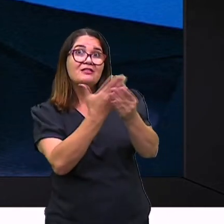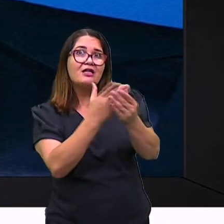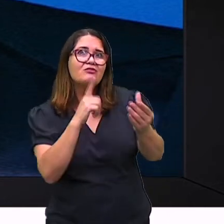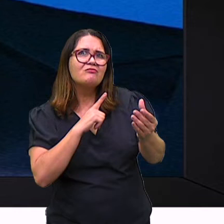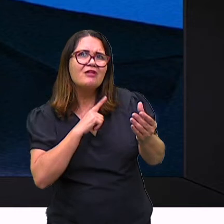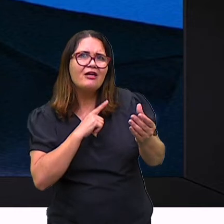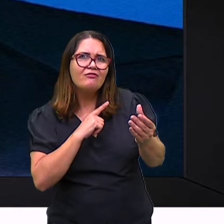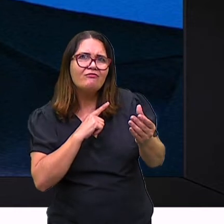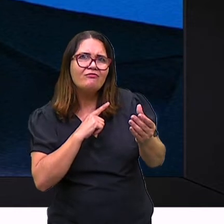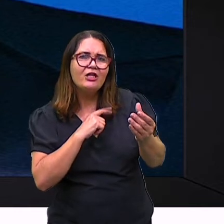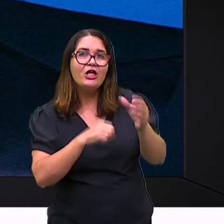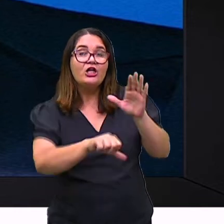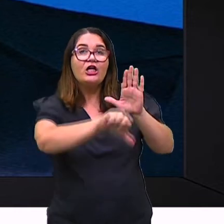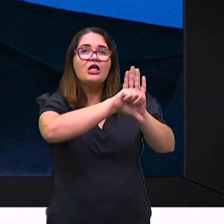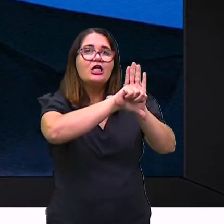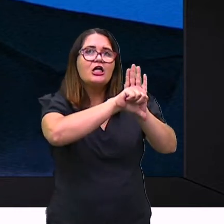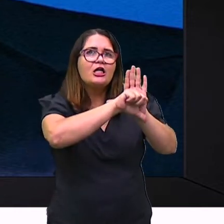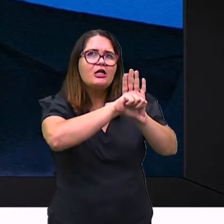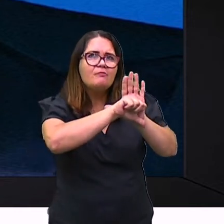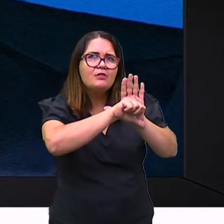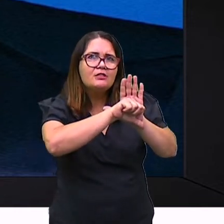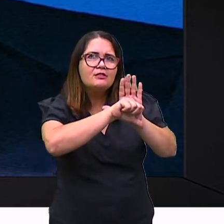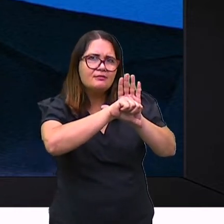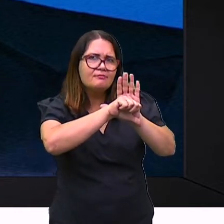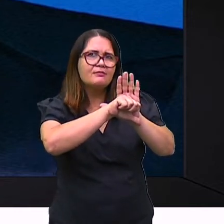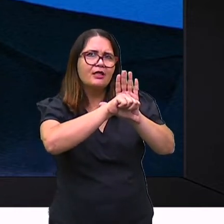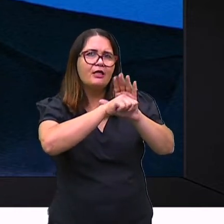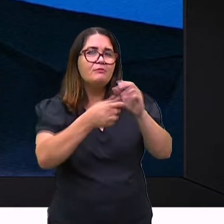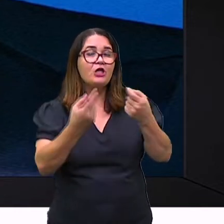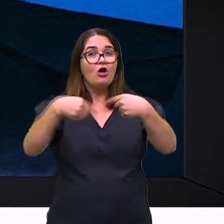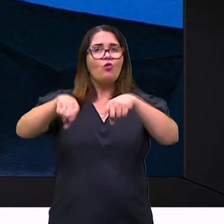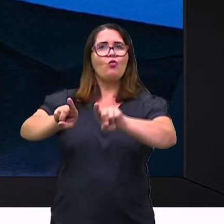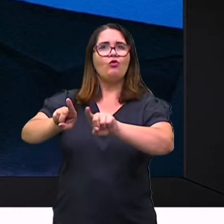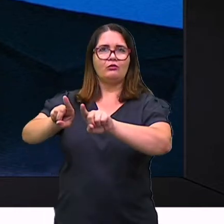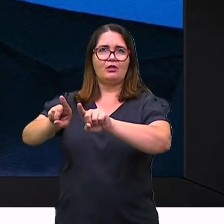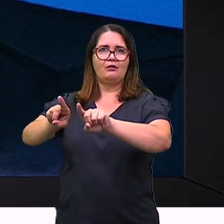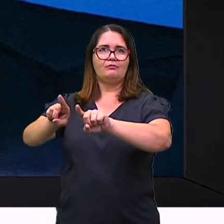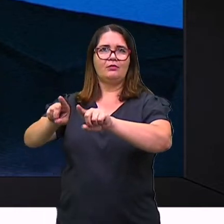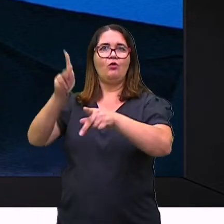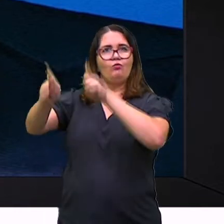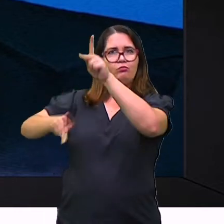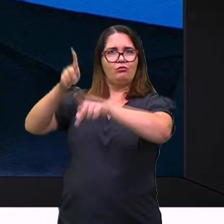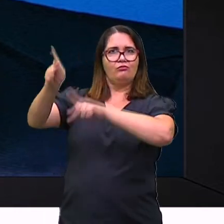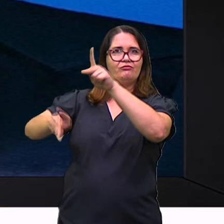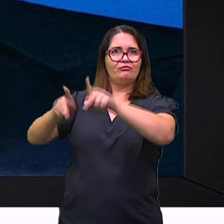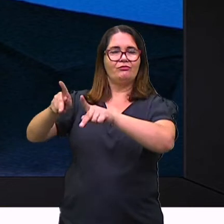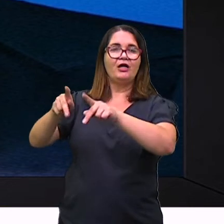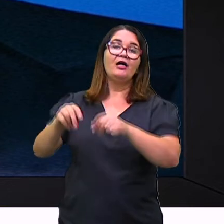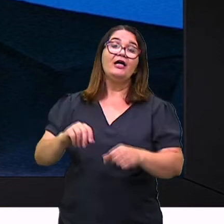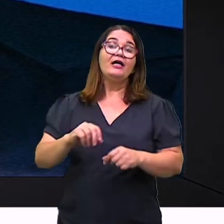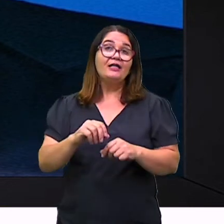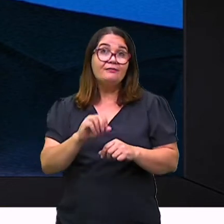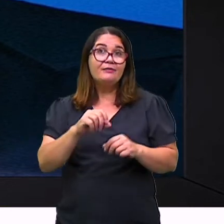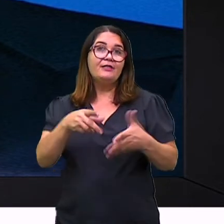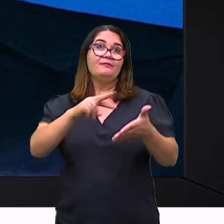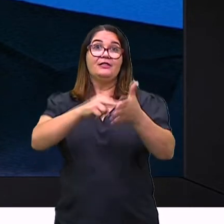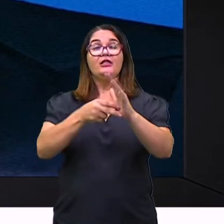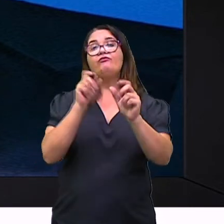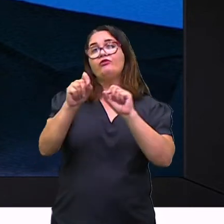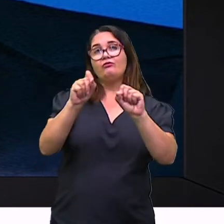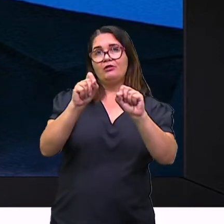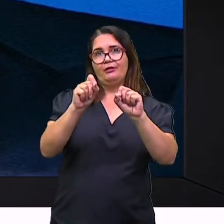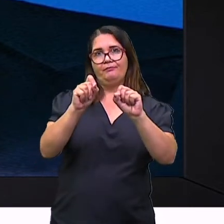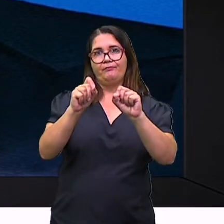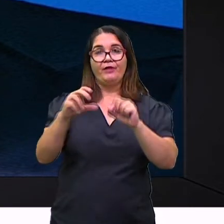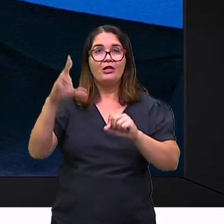ela não perdeu os direitos políticos, e já já nós vamos ver aqui na tela. Porém,